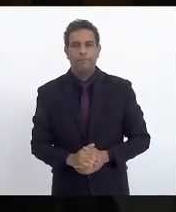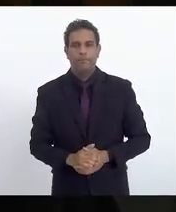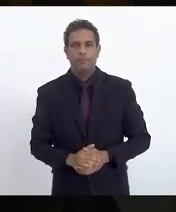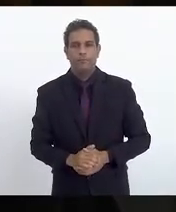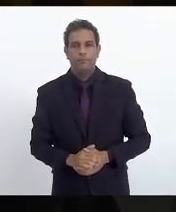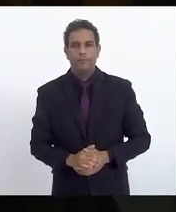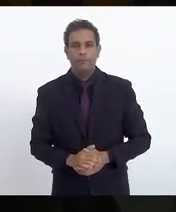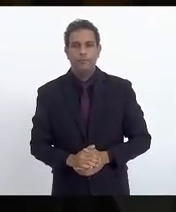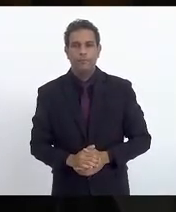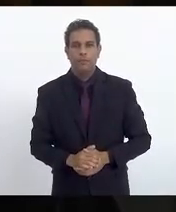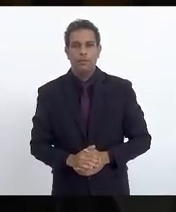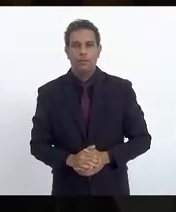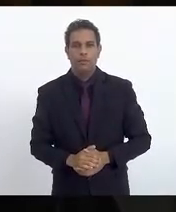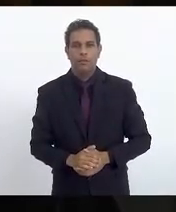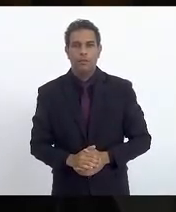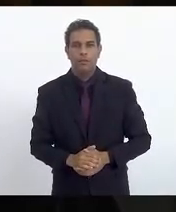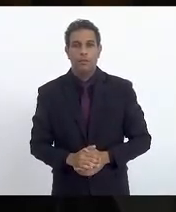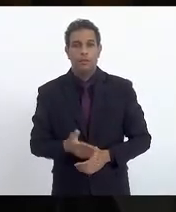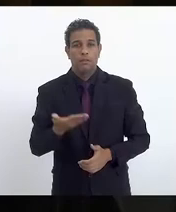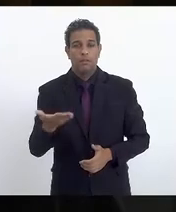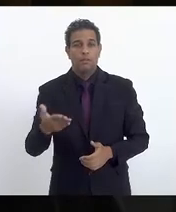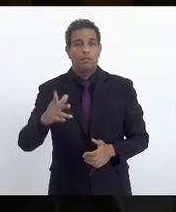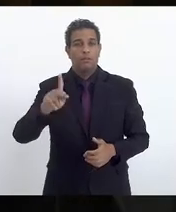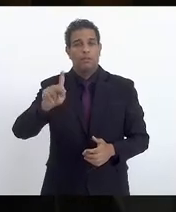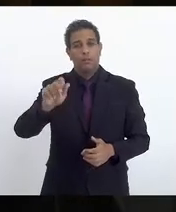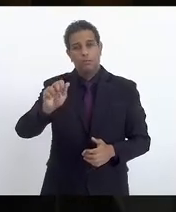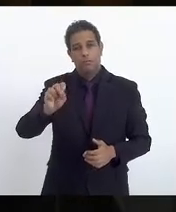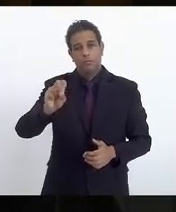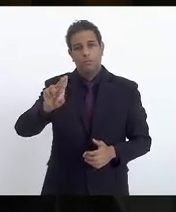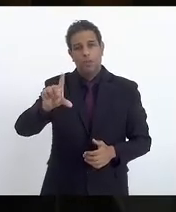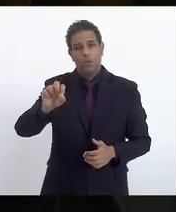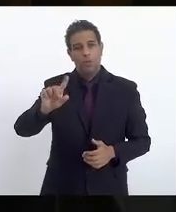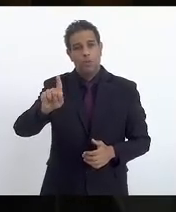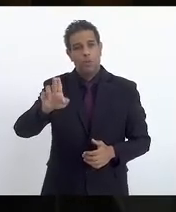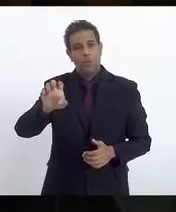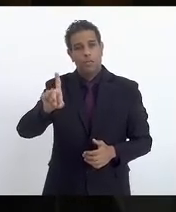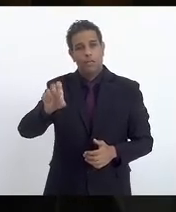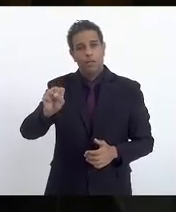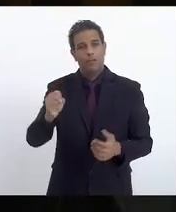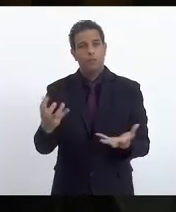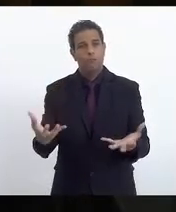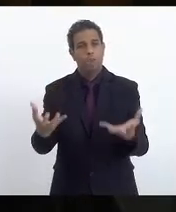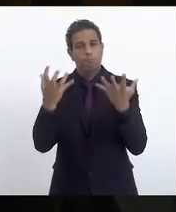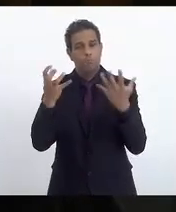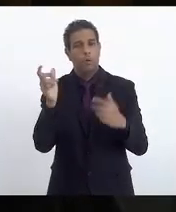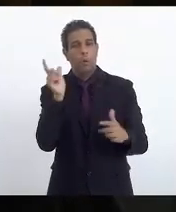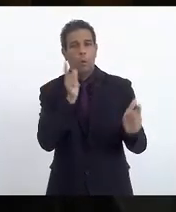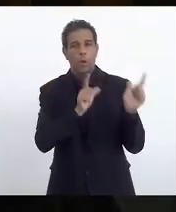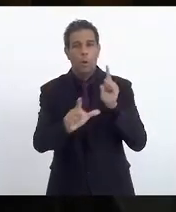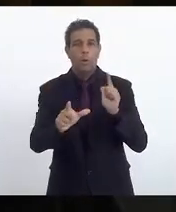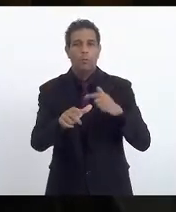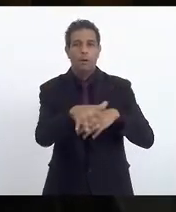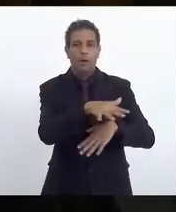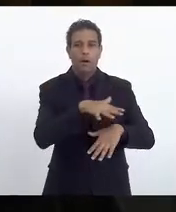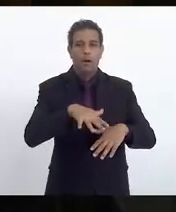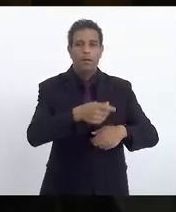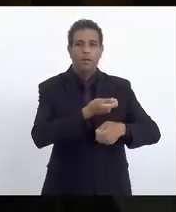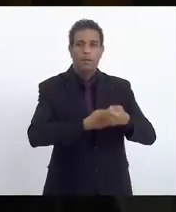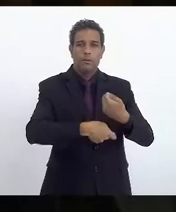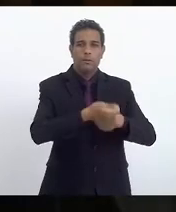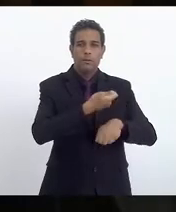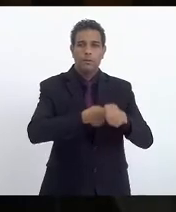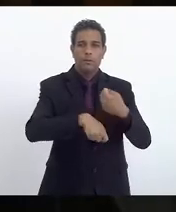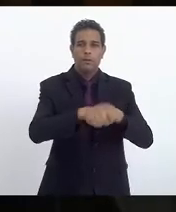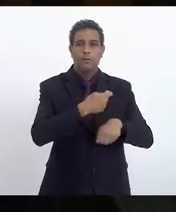o Paulo Guedes é um fenômeno porque ele consegue na economia